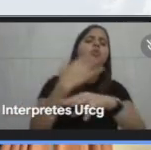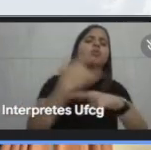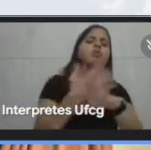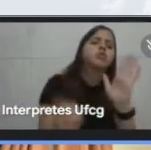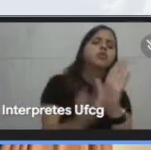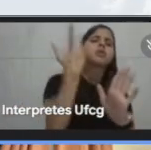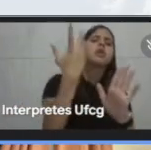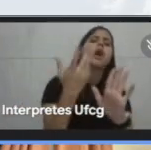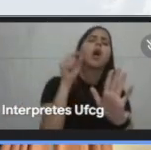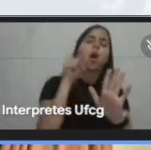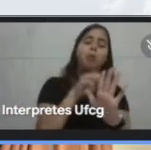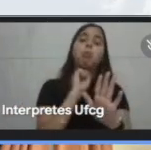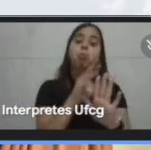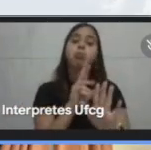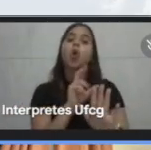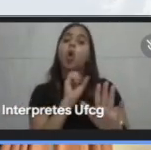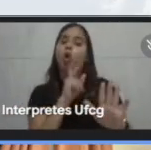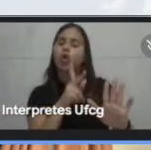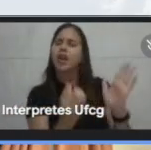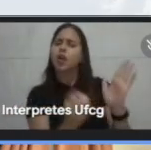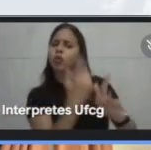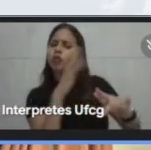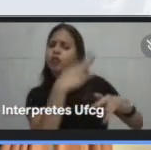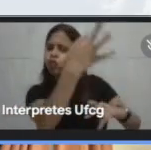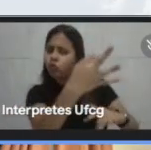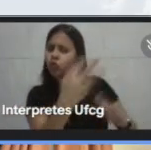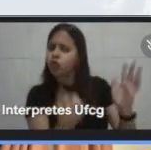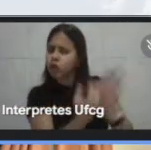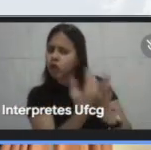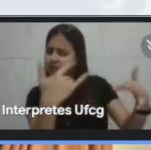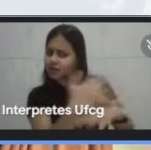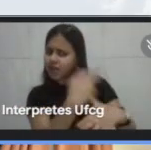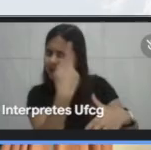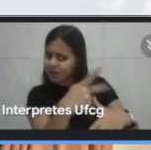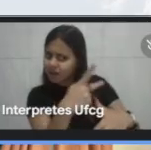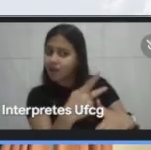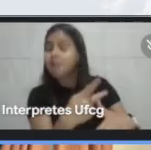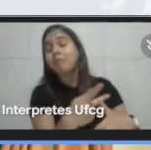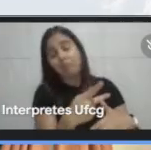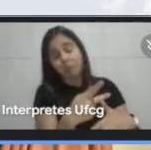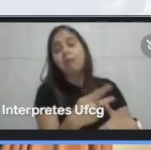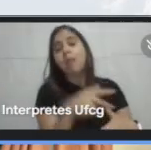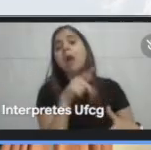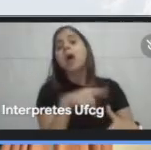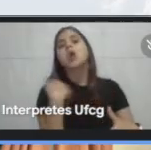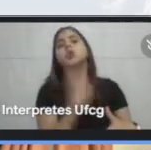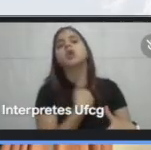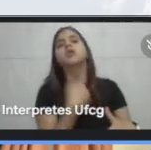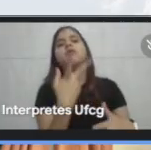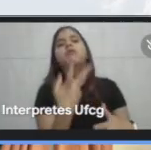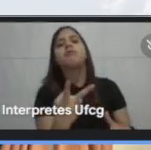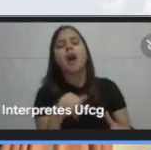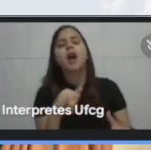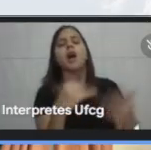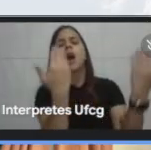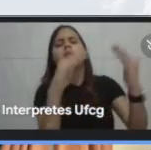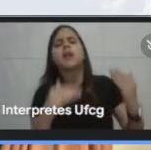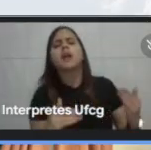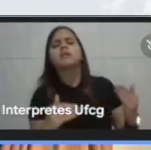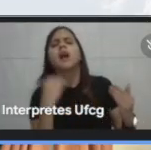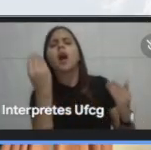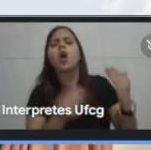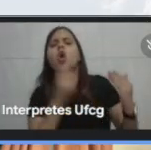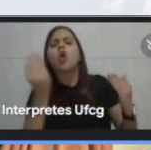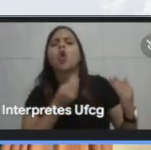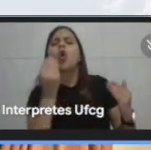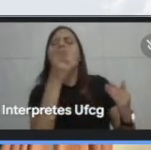para a cidade. Então, vocês podem ver que aqui, principalmente na zona do Aloysio Campos, que é uma zona que está em expansão urbana, a gente tem aí um consumo